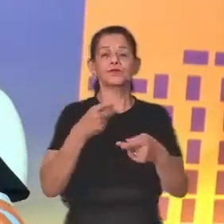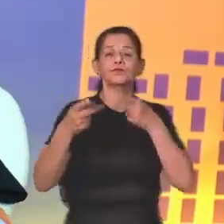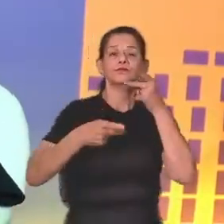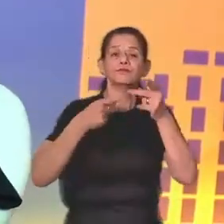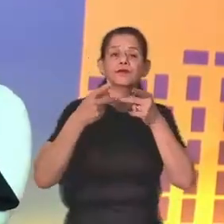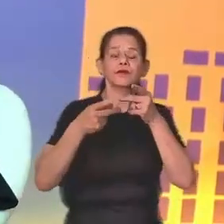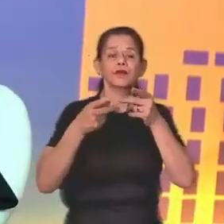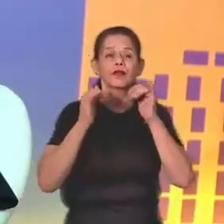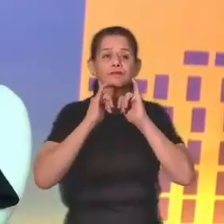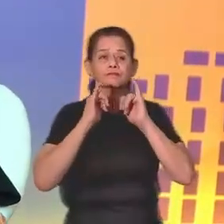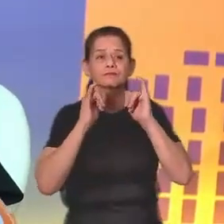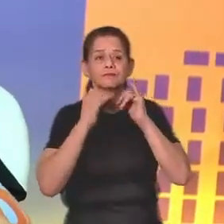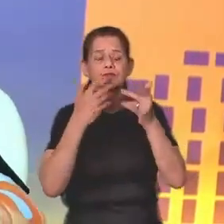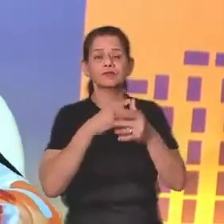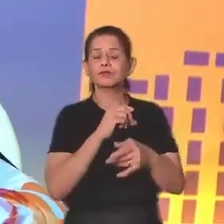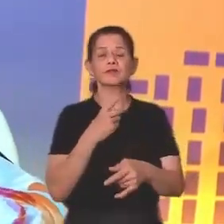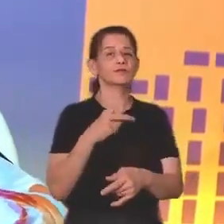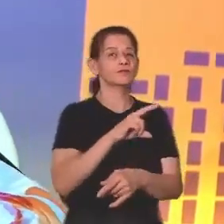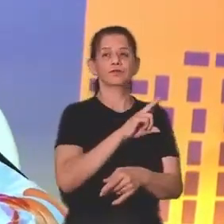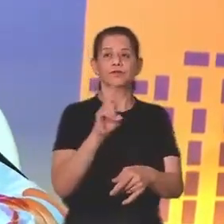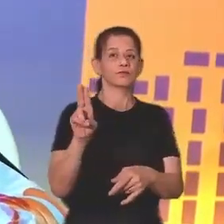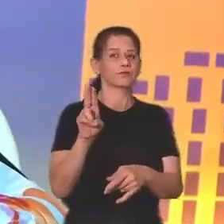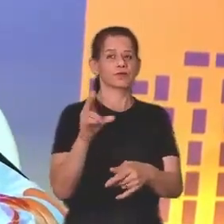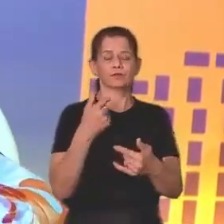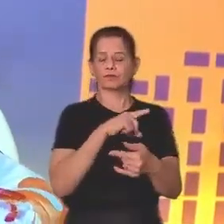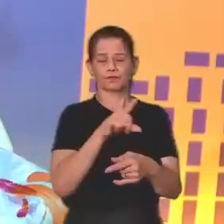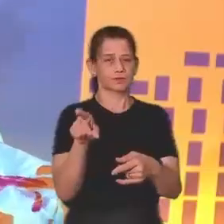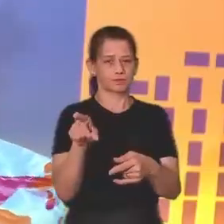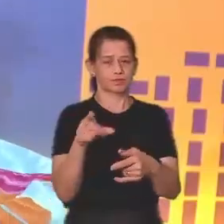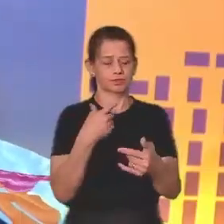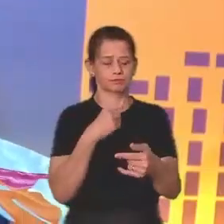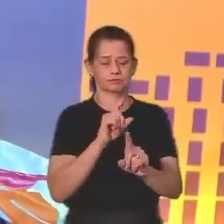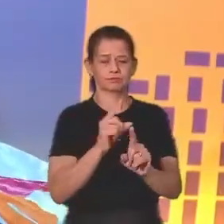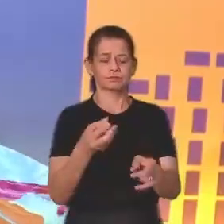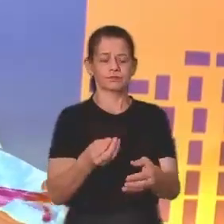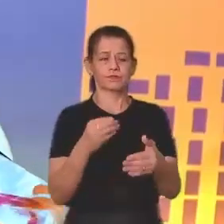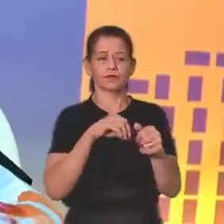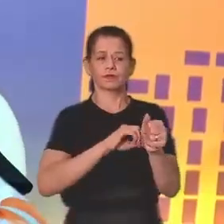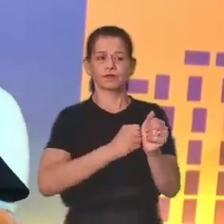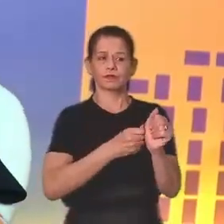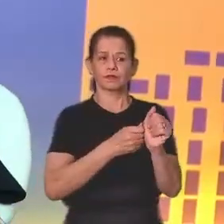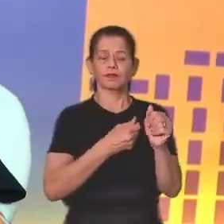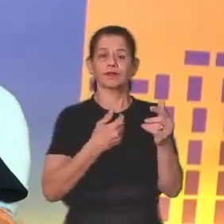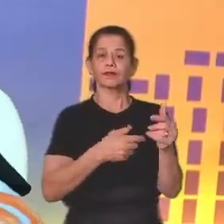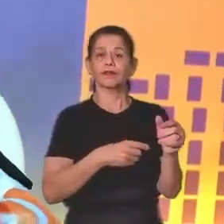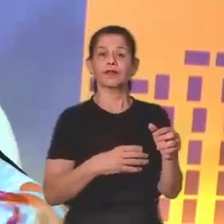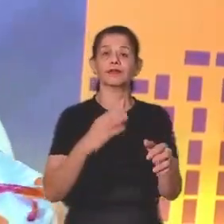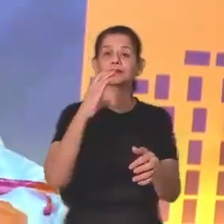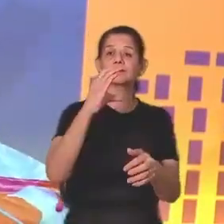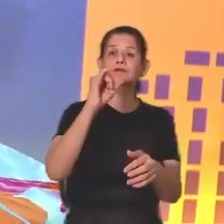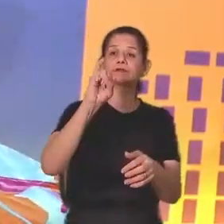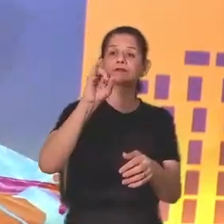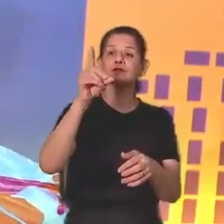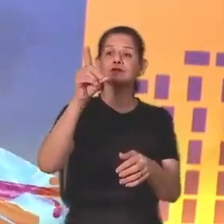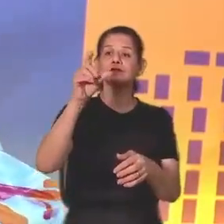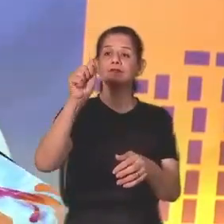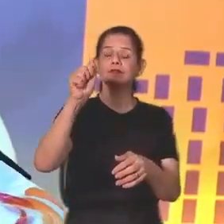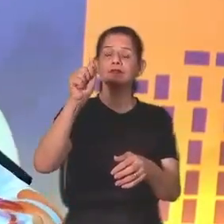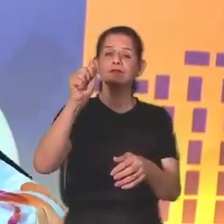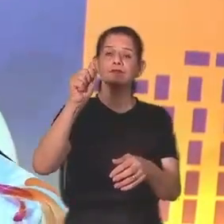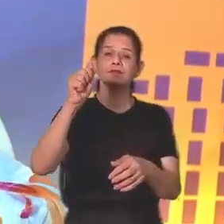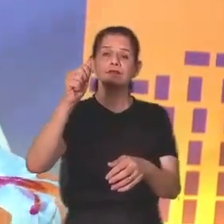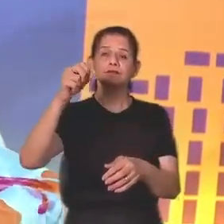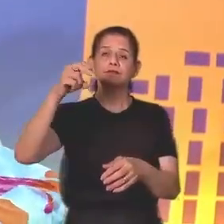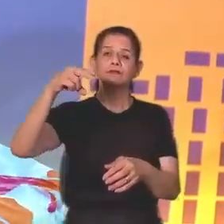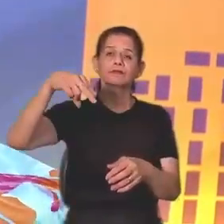sem falar nome. Semana passada, foi aquele dia que eu passei na Casa da Cidadania, eu brinquei com vocês, ai, que